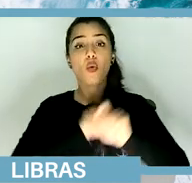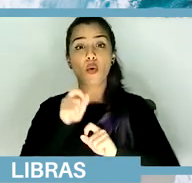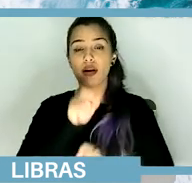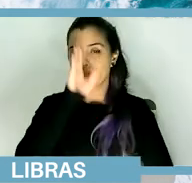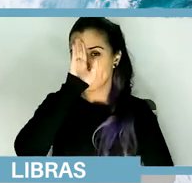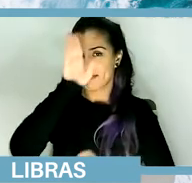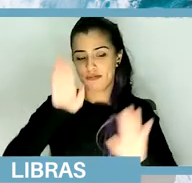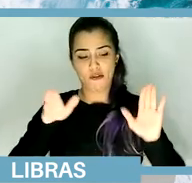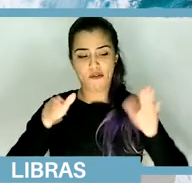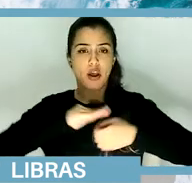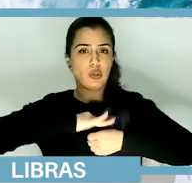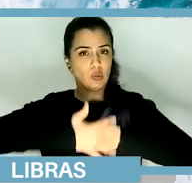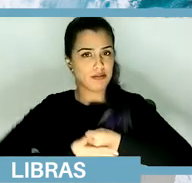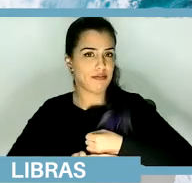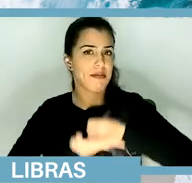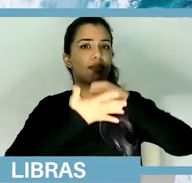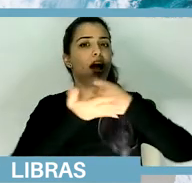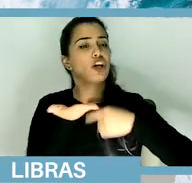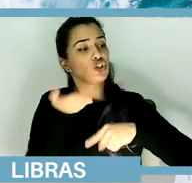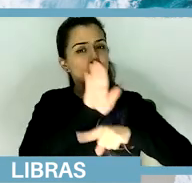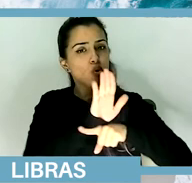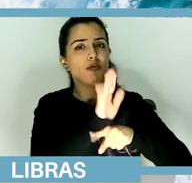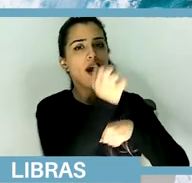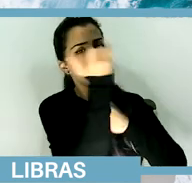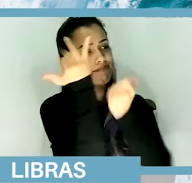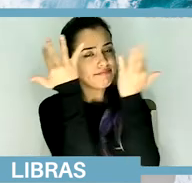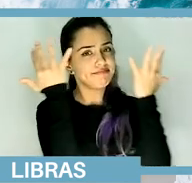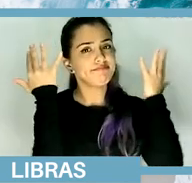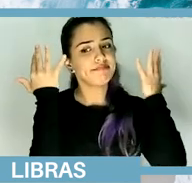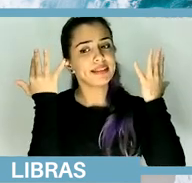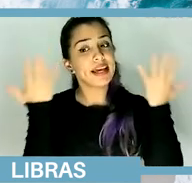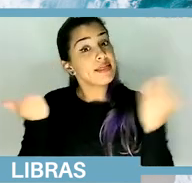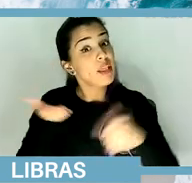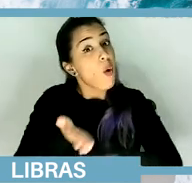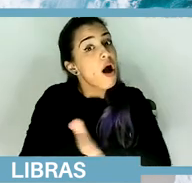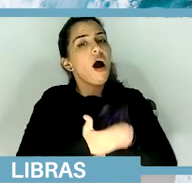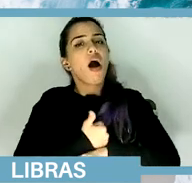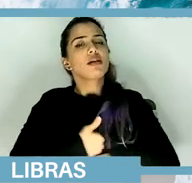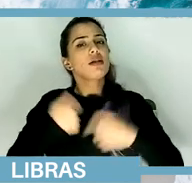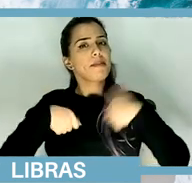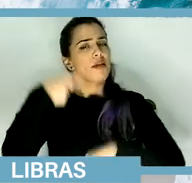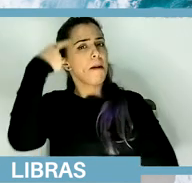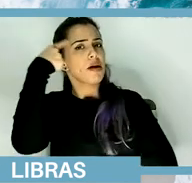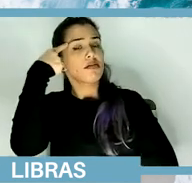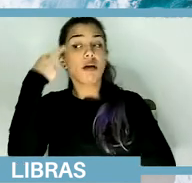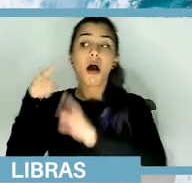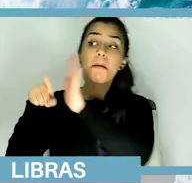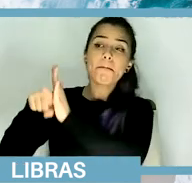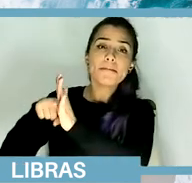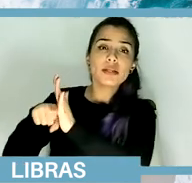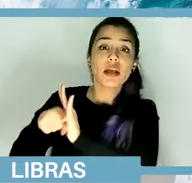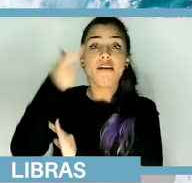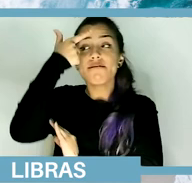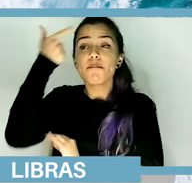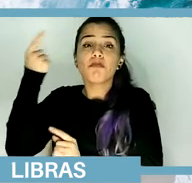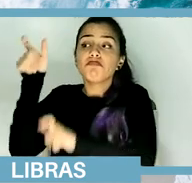negócio sustentável. Você tem que pensar em todos esses pilares, né, priorizar as pessoas, o desenvolvimento econômico e a questão